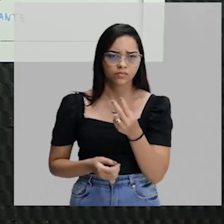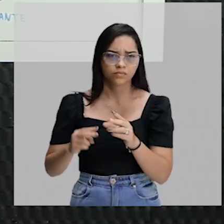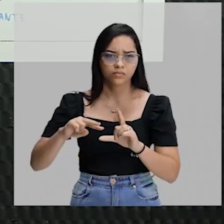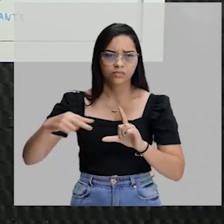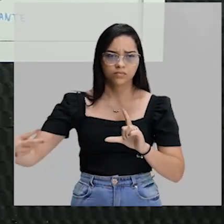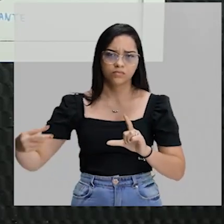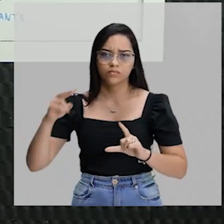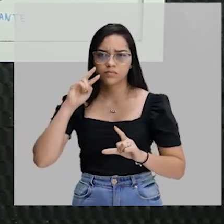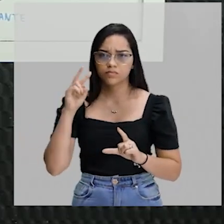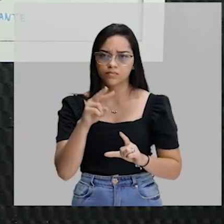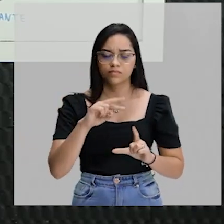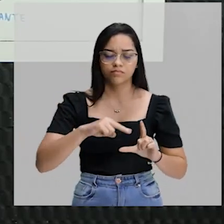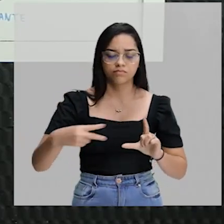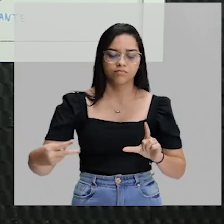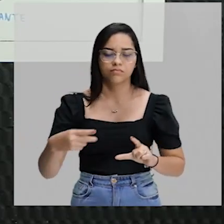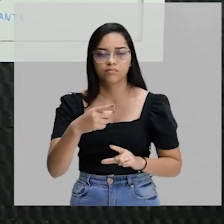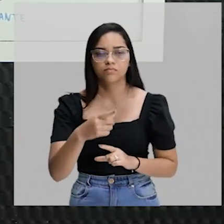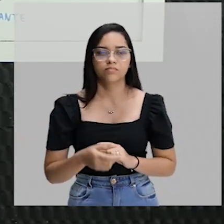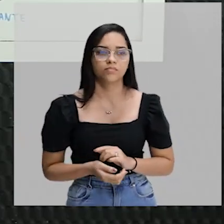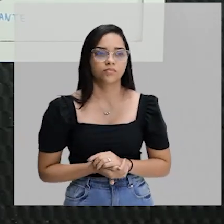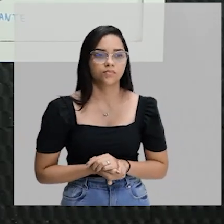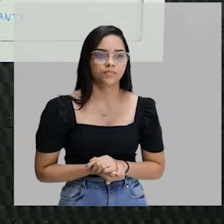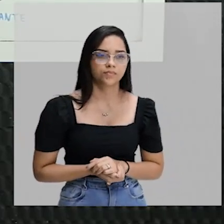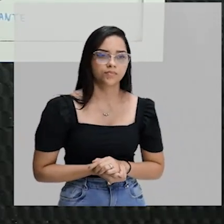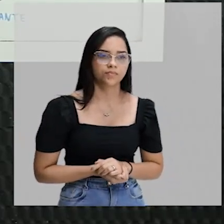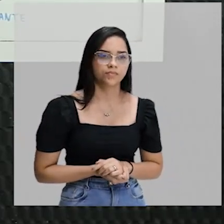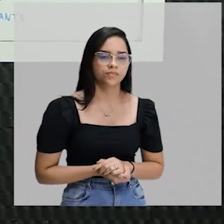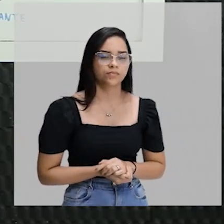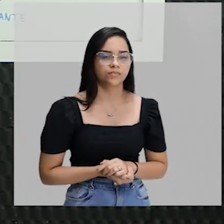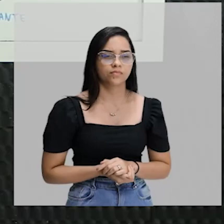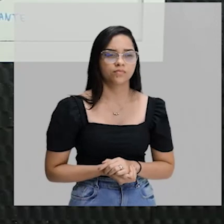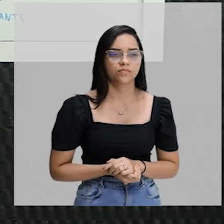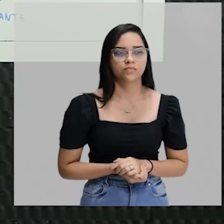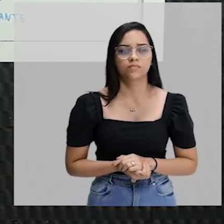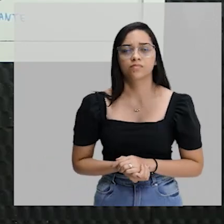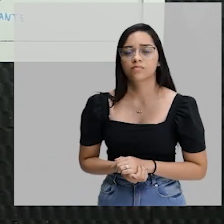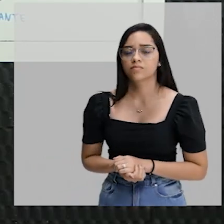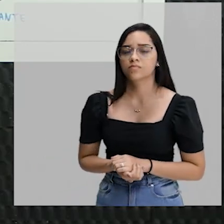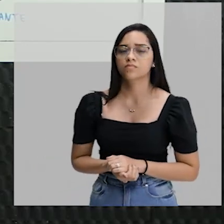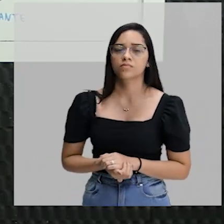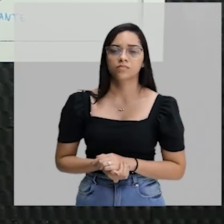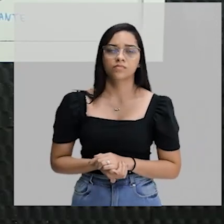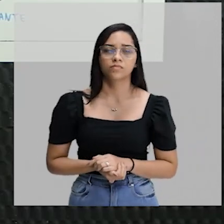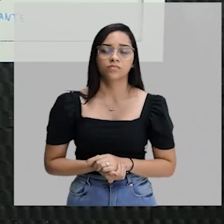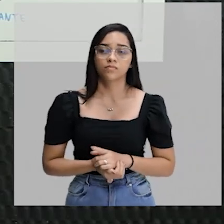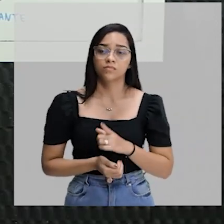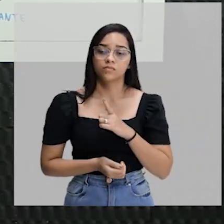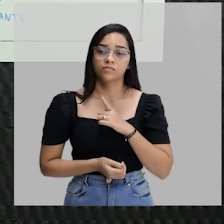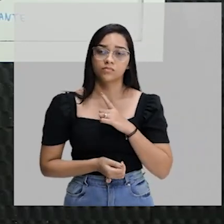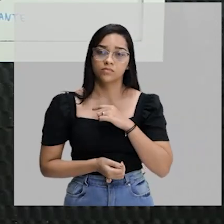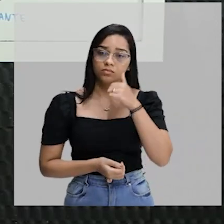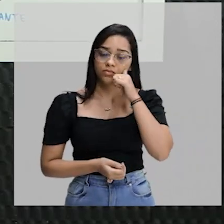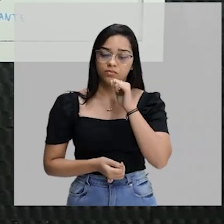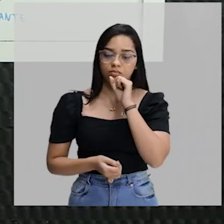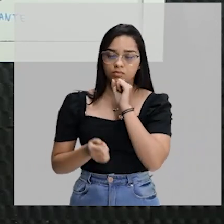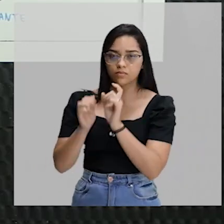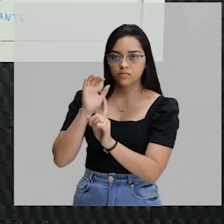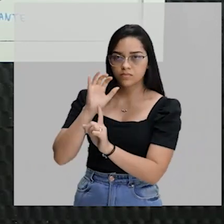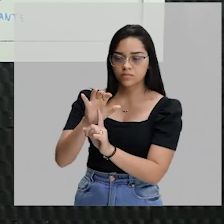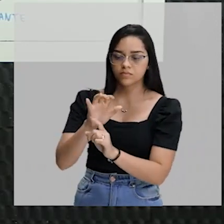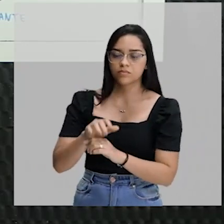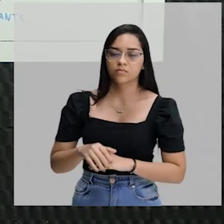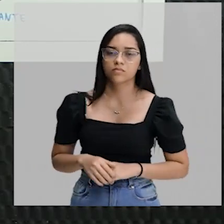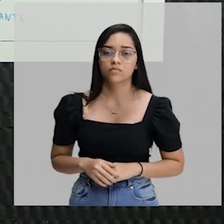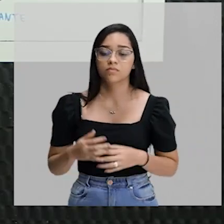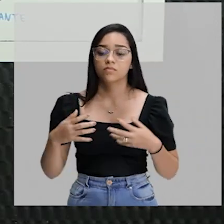heredogramas aqui, pessoal. Ó. Perceba o seguinte. Eu tenho mãe afetada